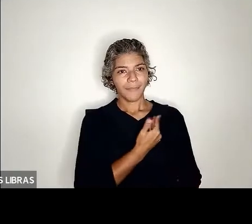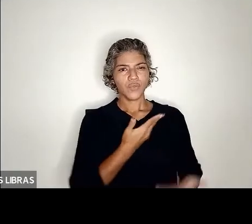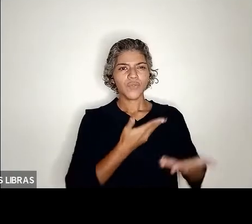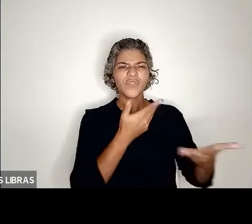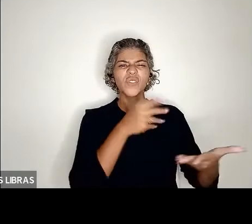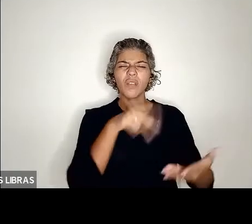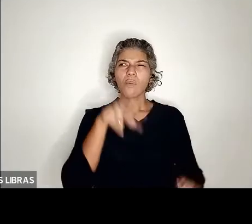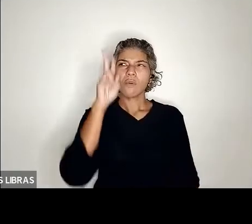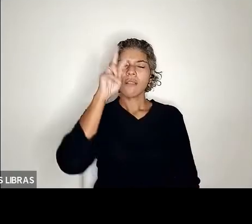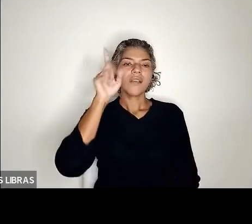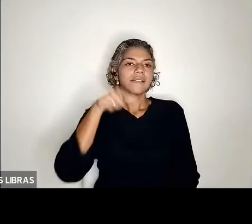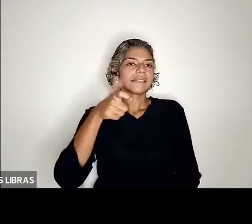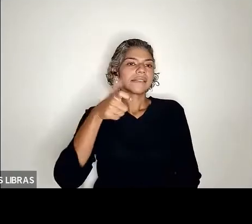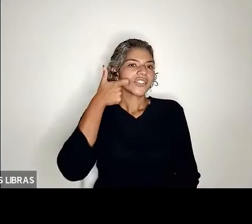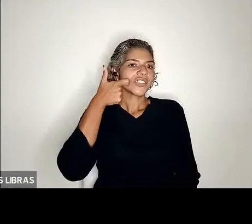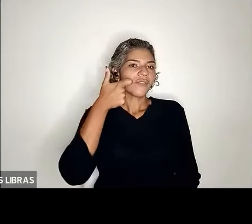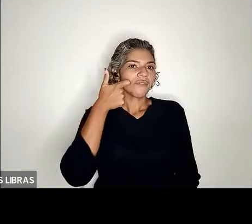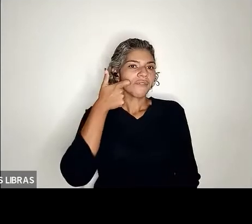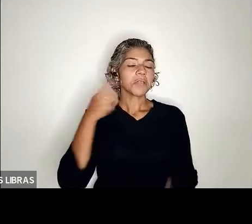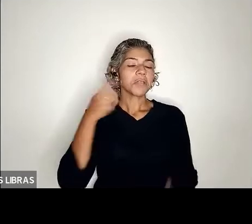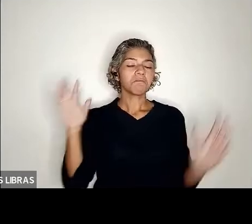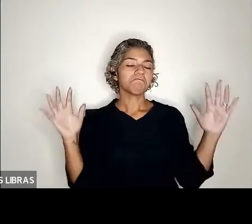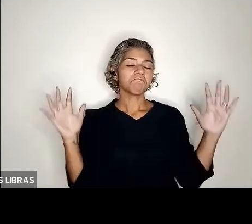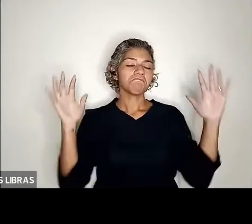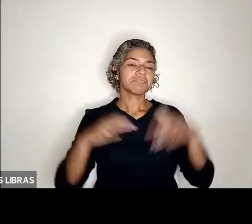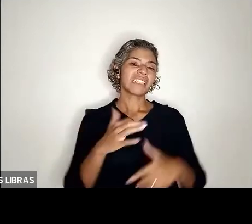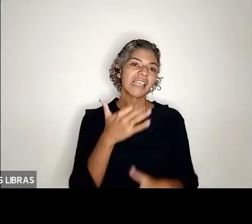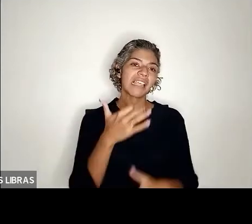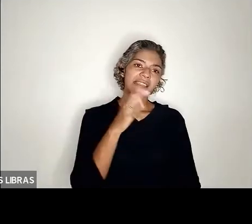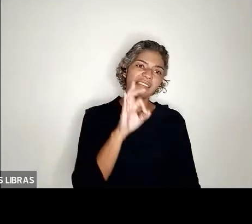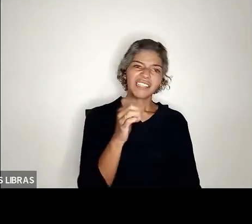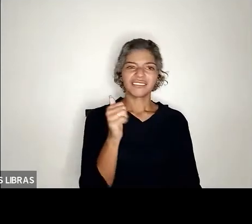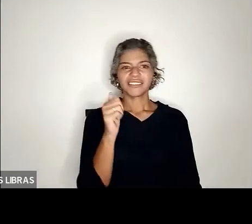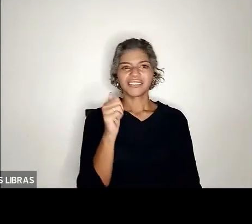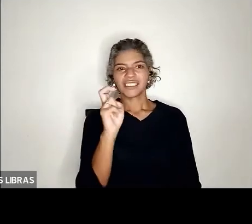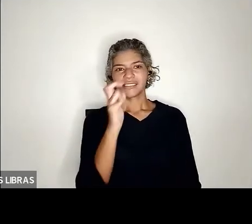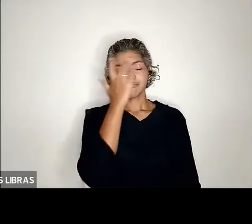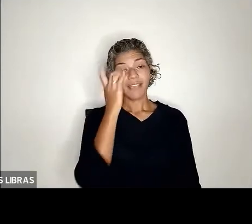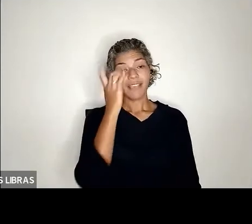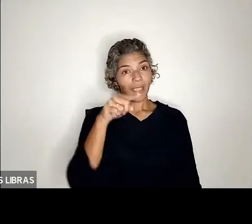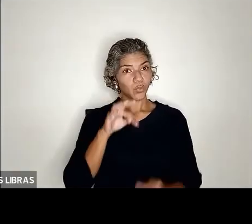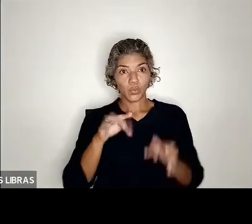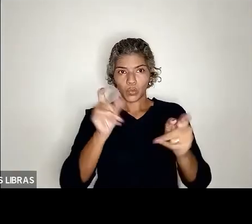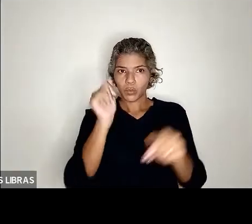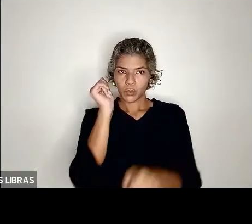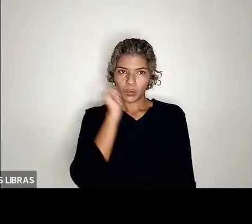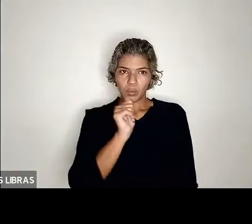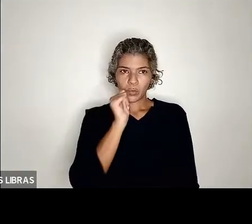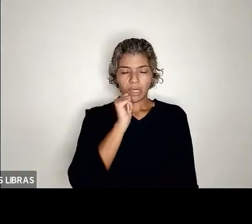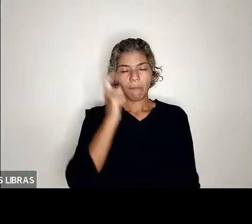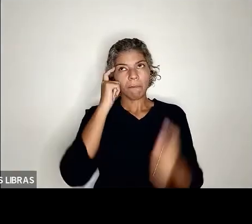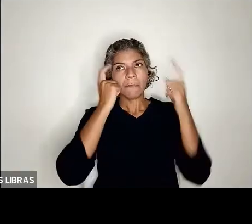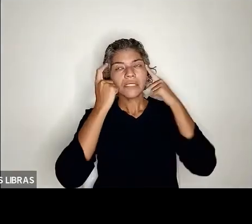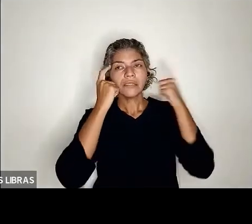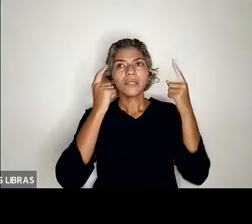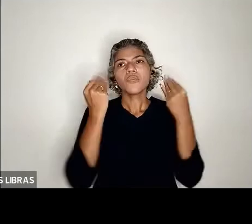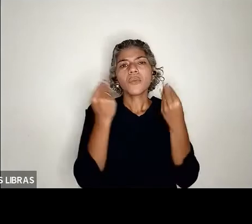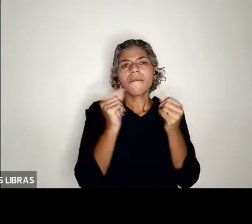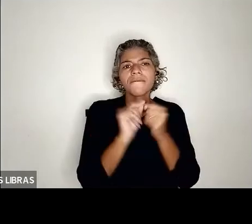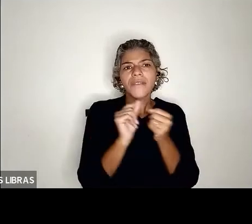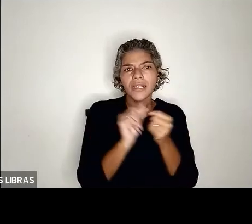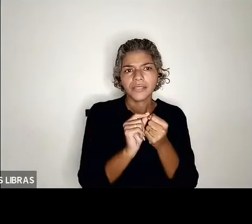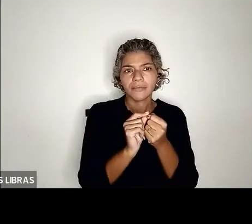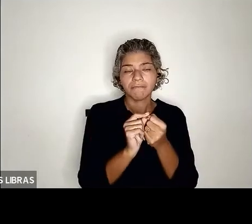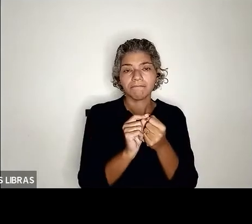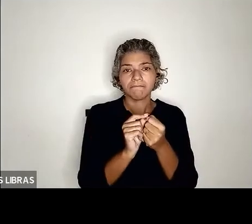estávamos lá 10, 15 pessoas, bem que, e eram todas mulheres, o que a gente vai fazer? A gente falou, bem, nós somos mulheres. Né?